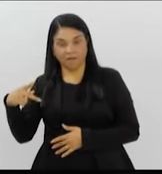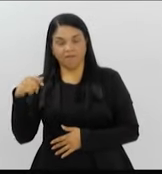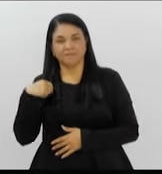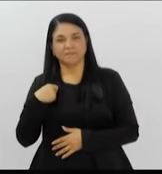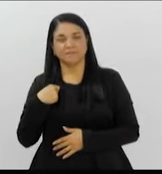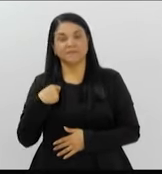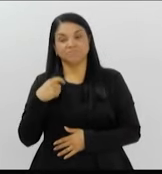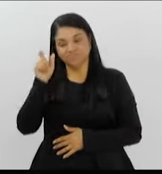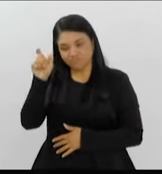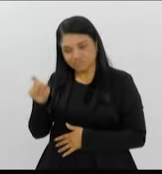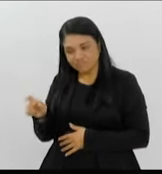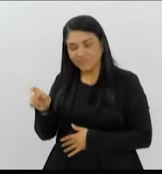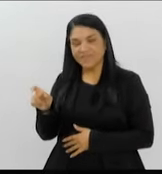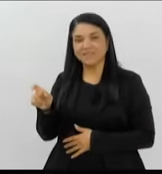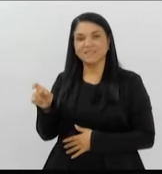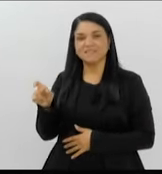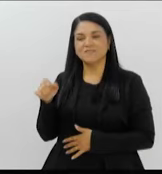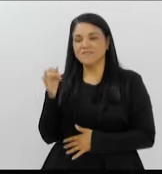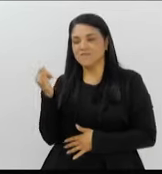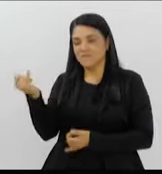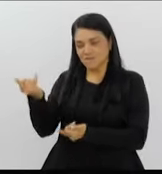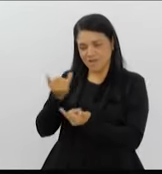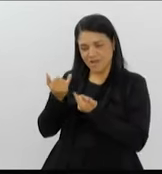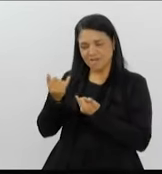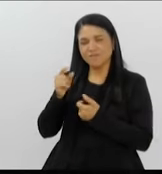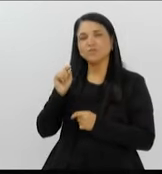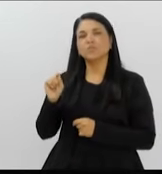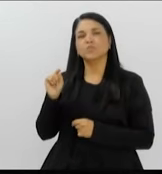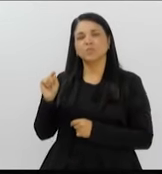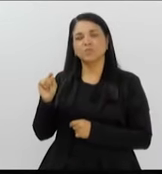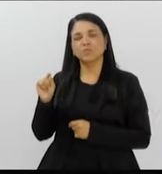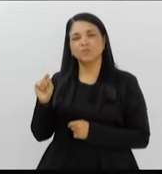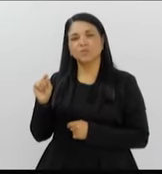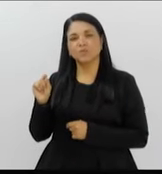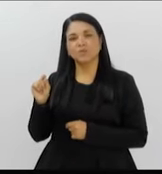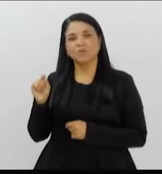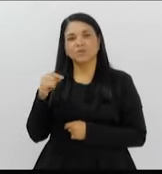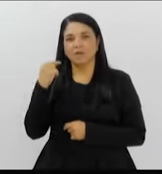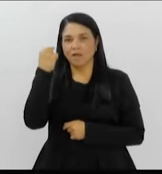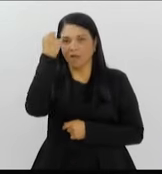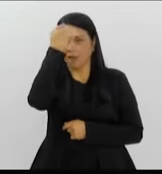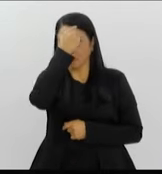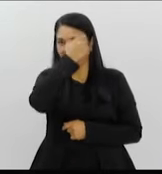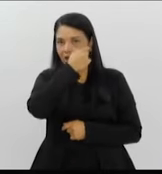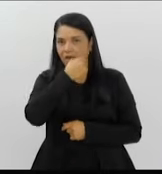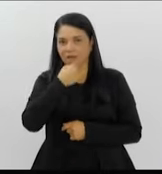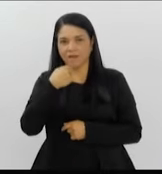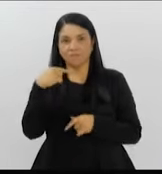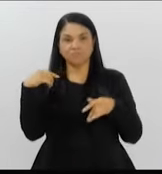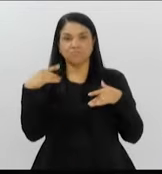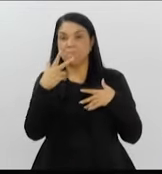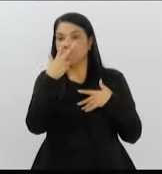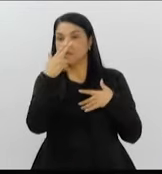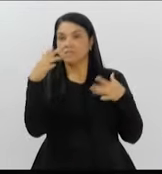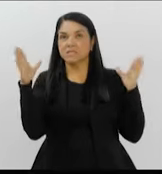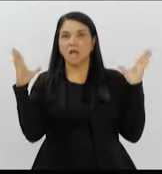pérola, com uma cara de anjo.